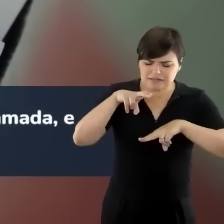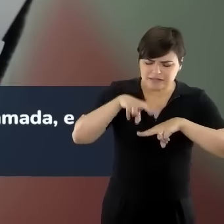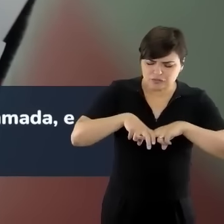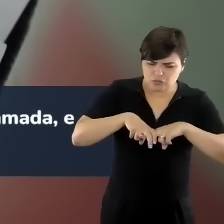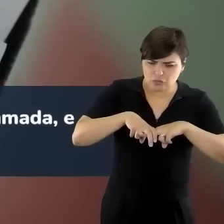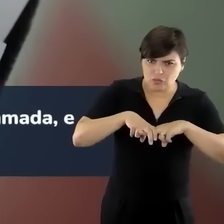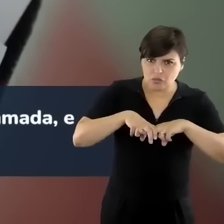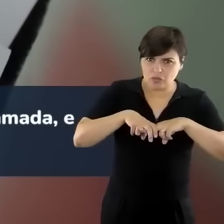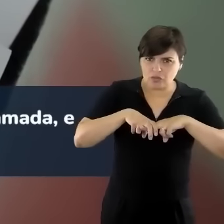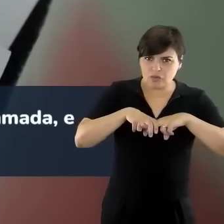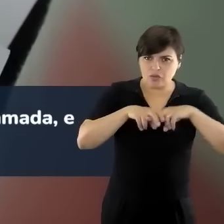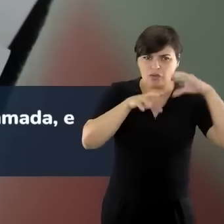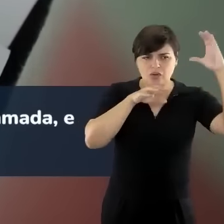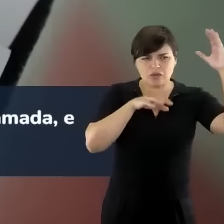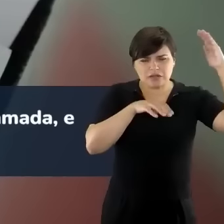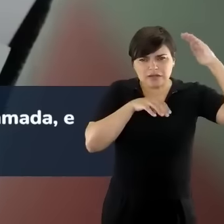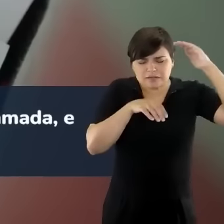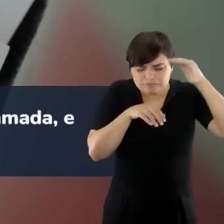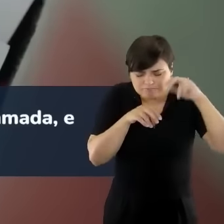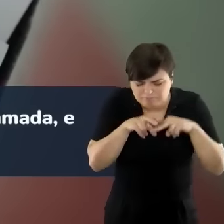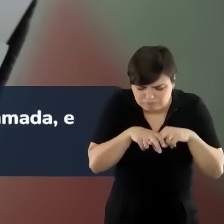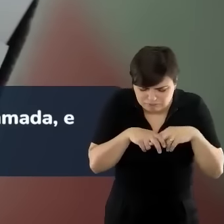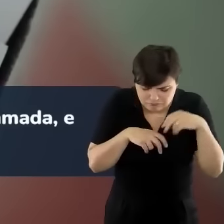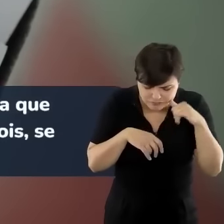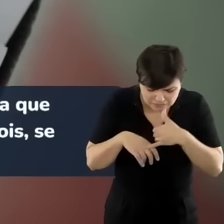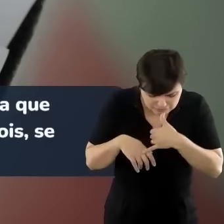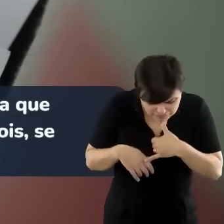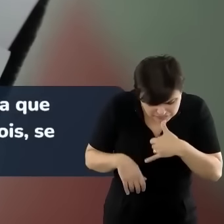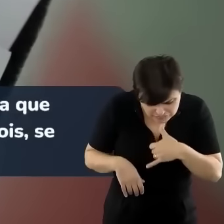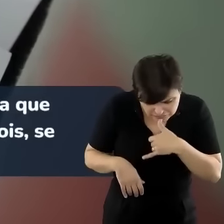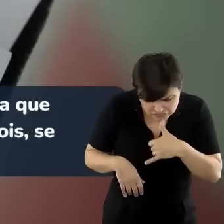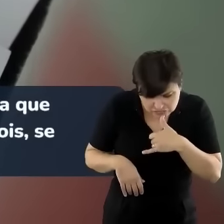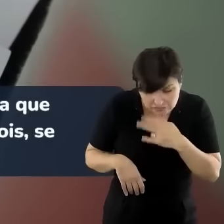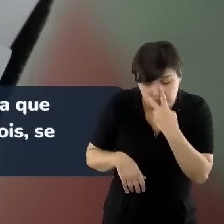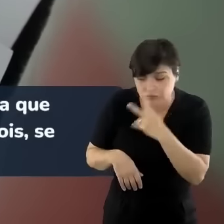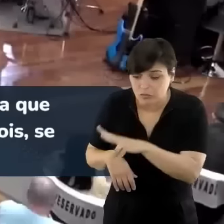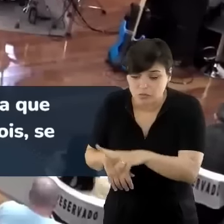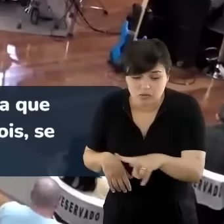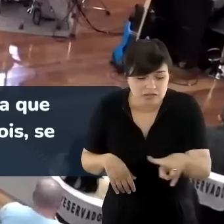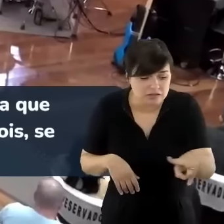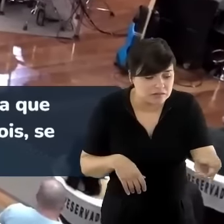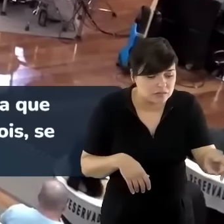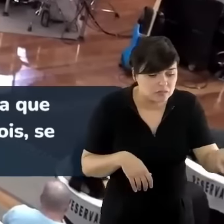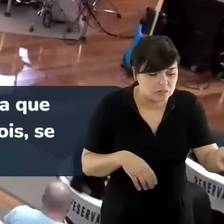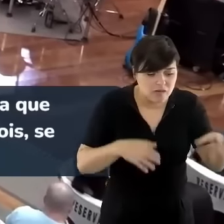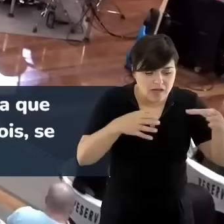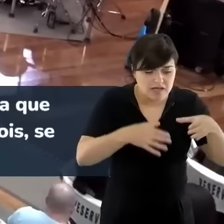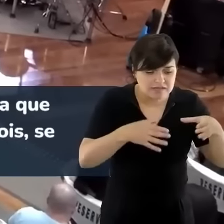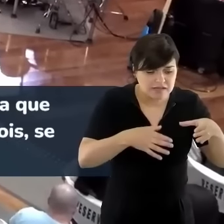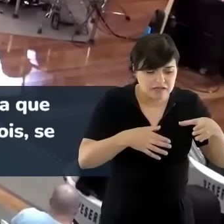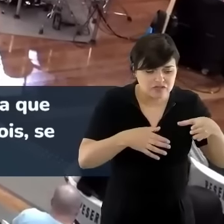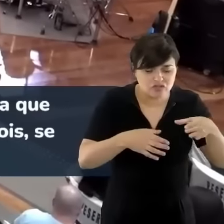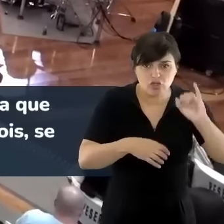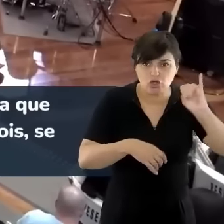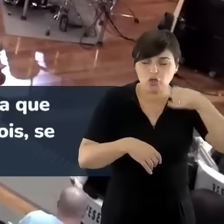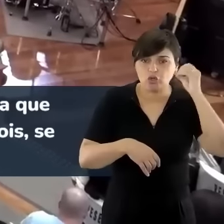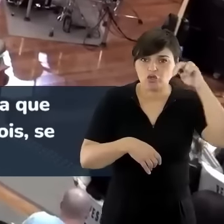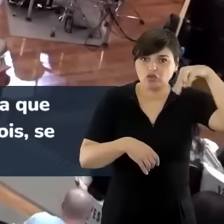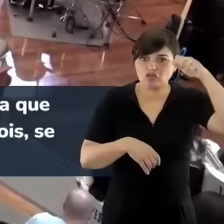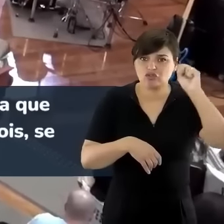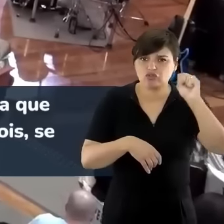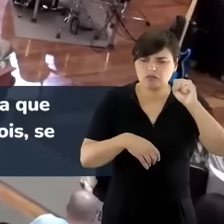sombra até ver o que aconteceria a cidade Então fez o Senhor Deus nascer